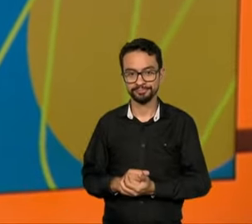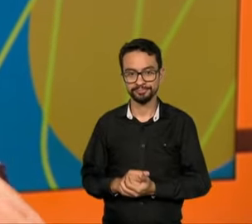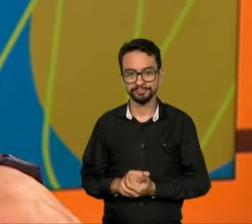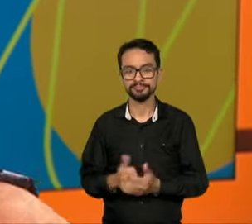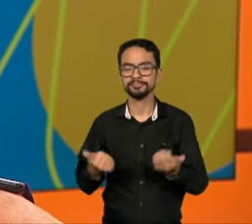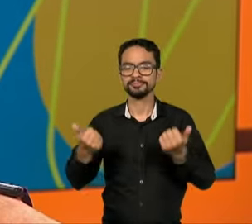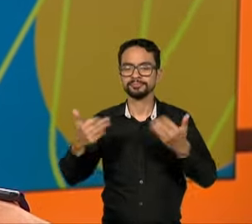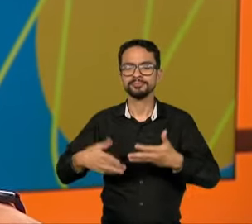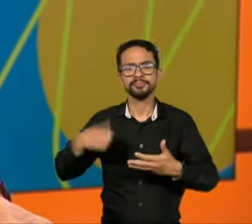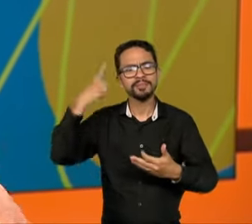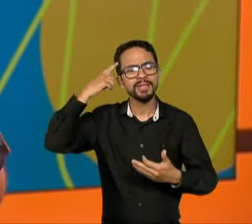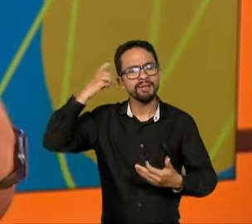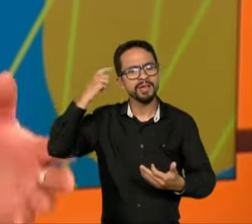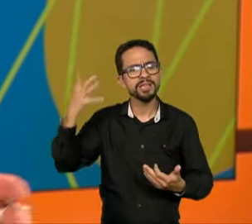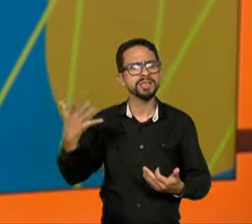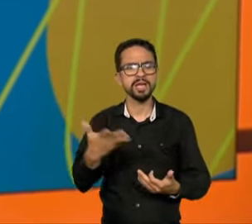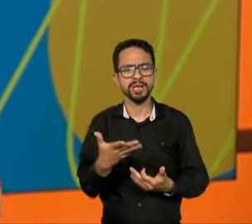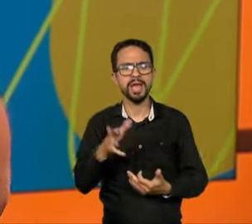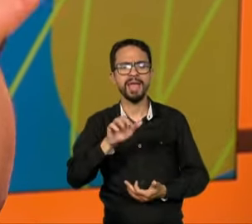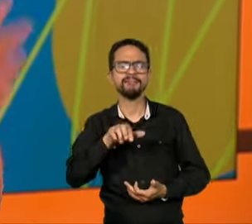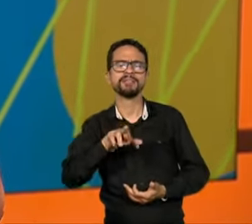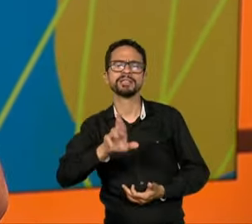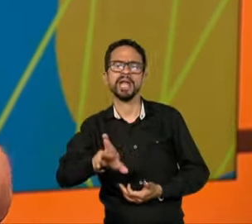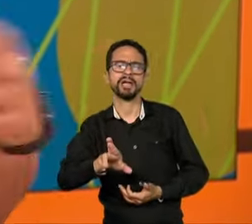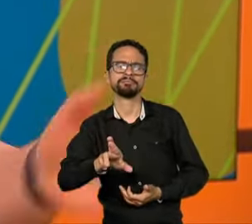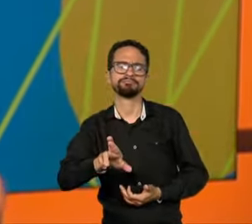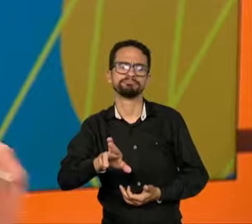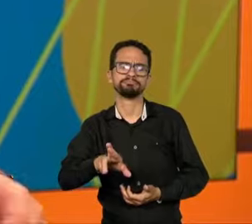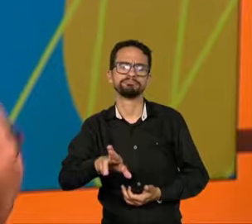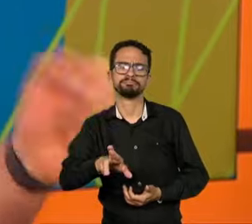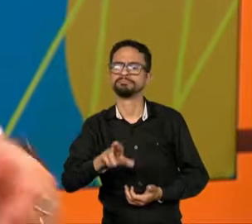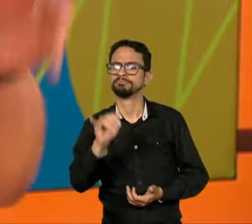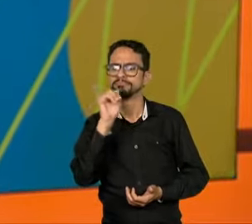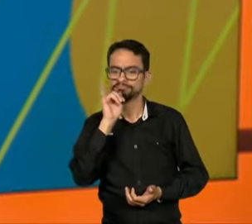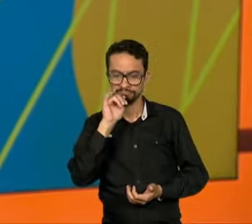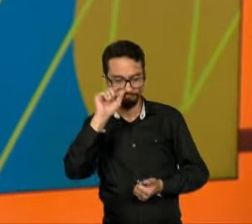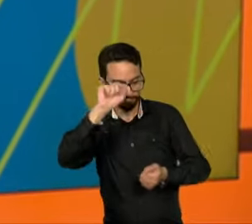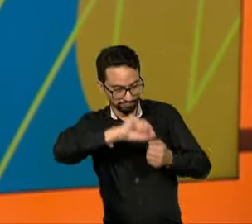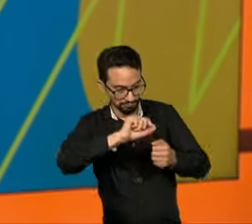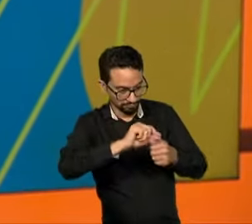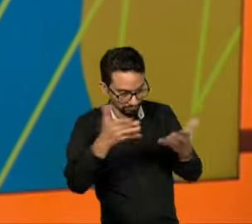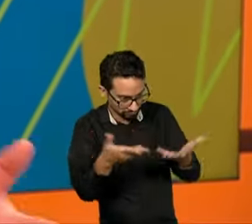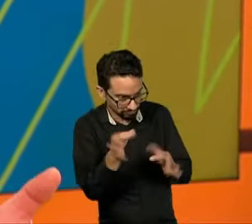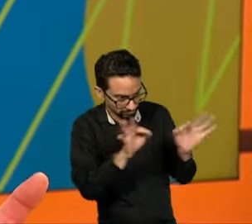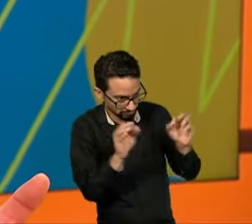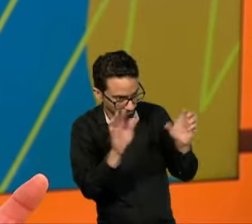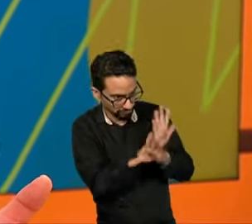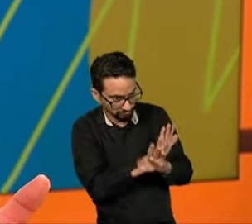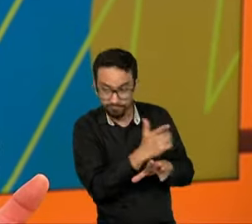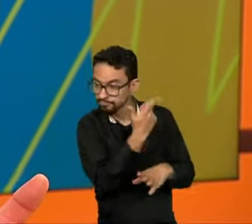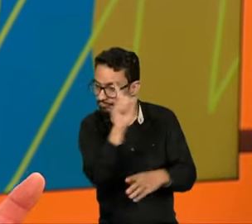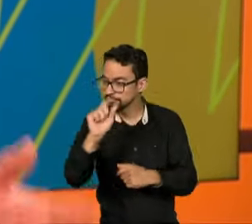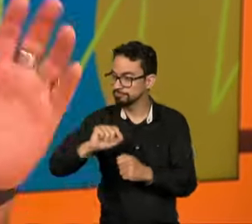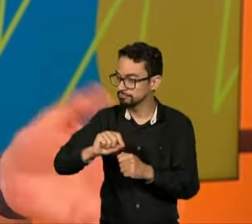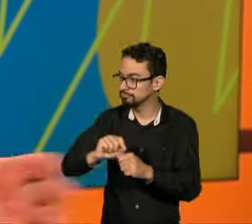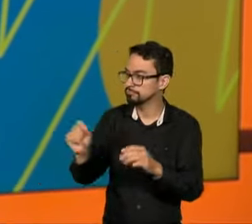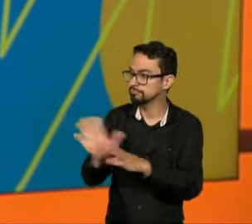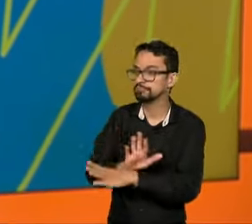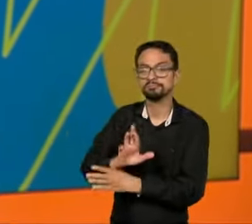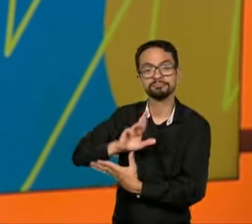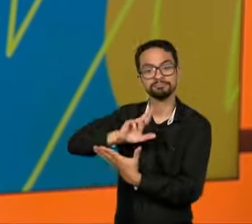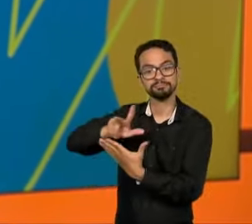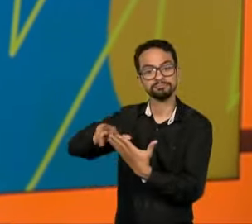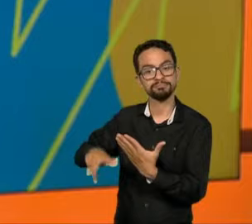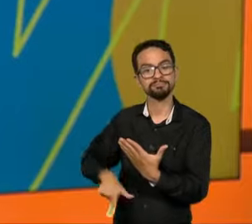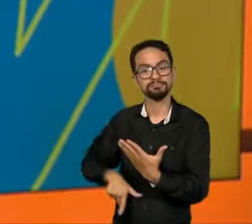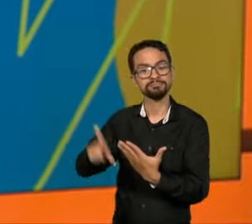para isso que é reinventar. É. Mas, na verdade, é o seguinte... Você fez uma coisa, está feita, agora fazer outra. Isso. Porque os dias são assim, o dia acaba e